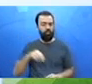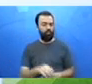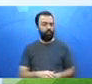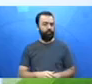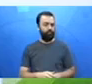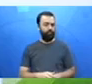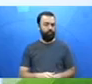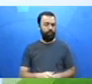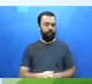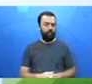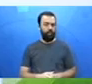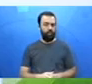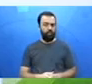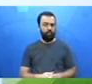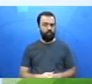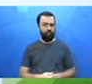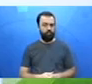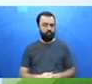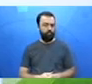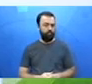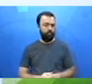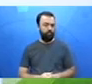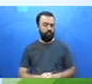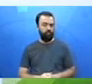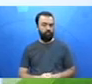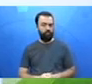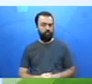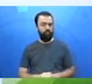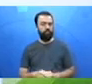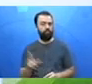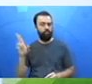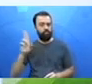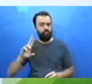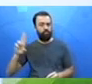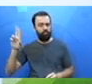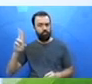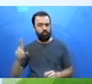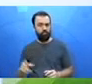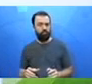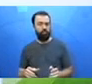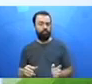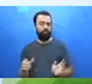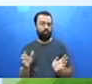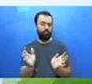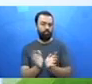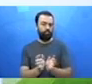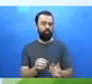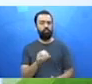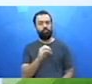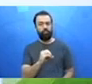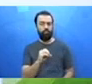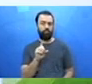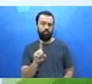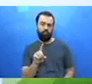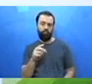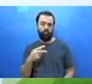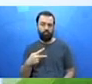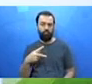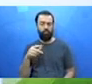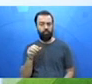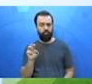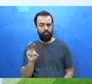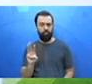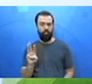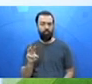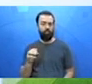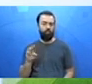que a gente usa ele para falar ali, ó, 0, 1, 2, 3, né?